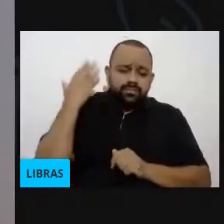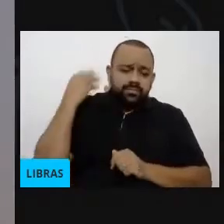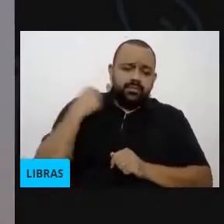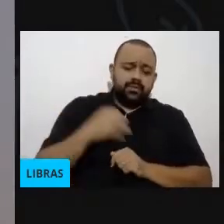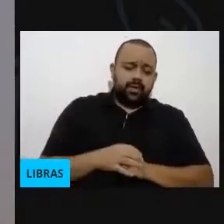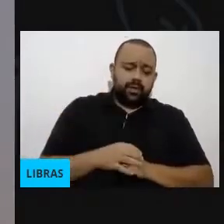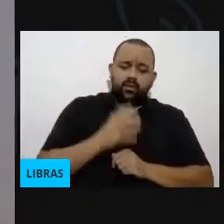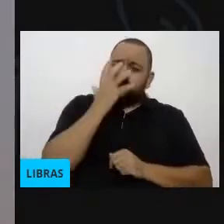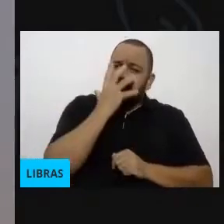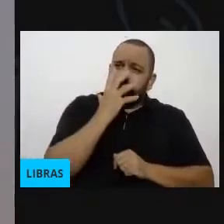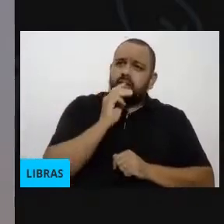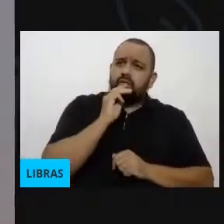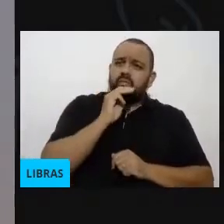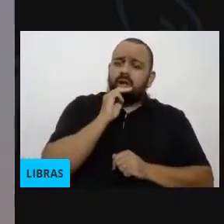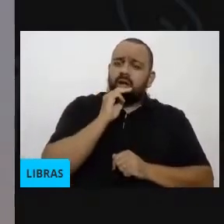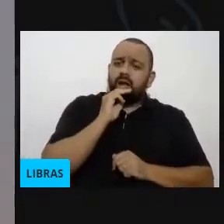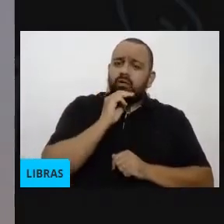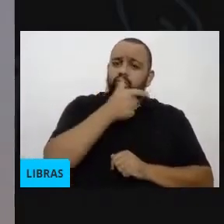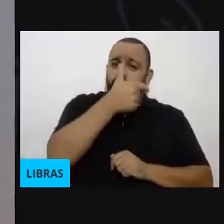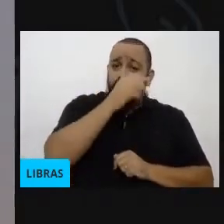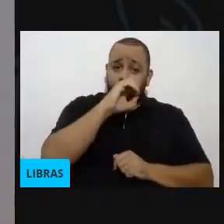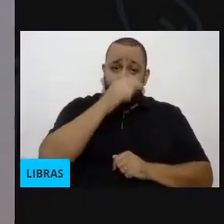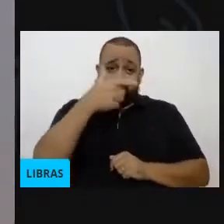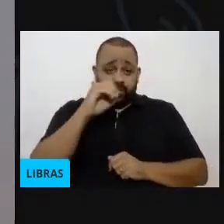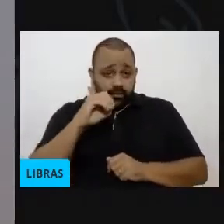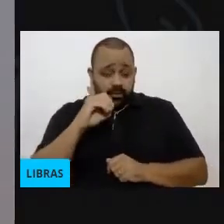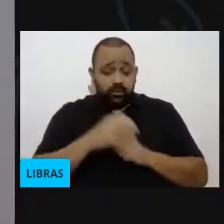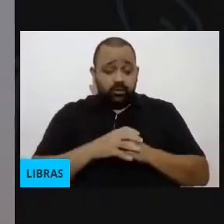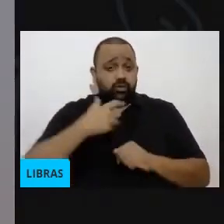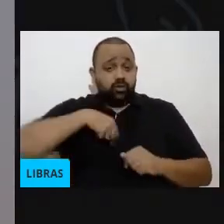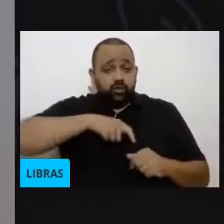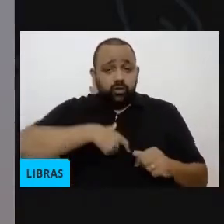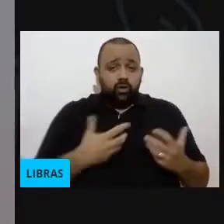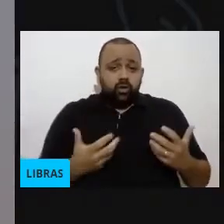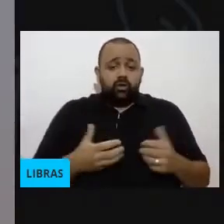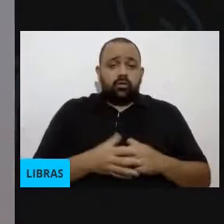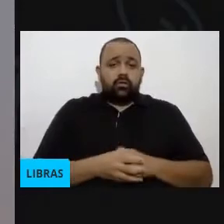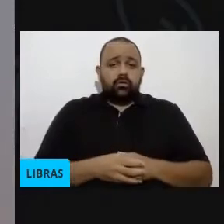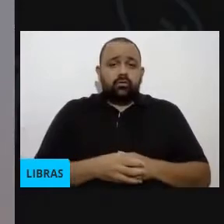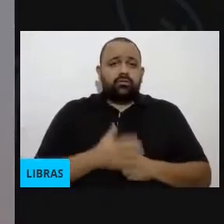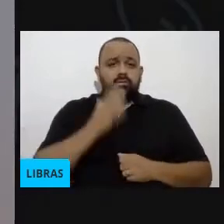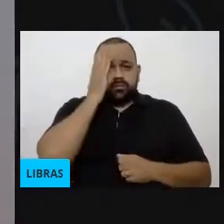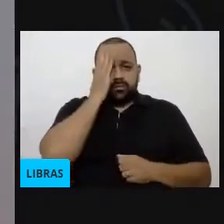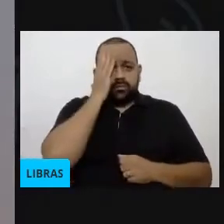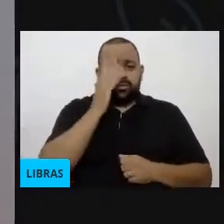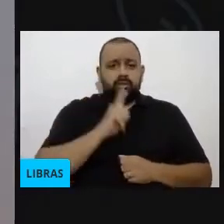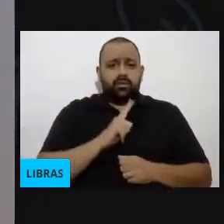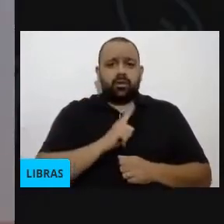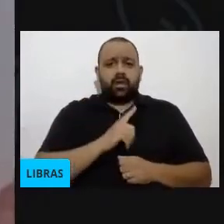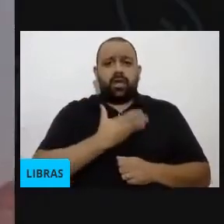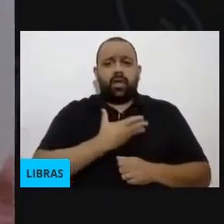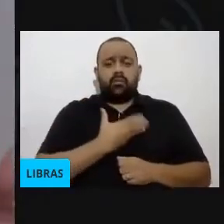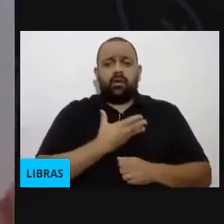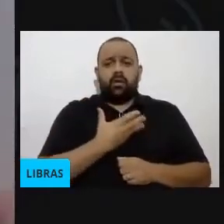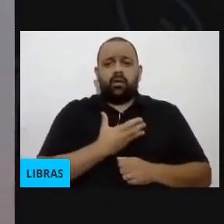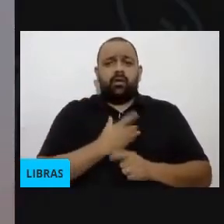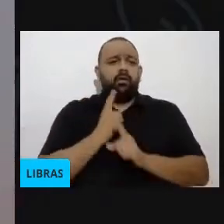de 2020, a gente iria encontrar os colegas por